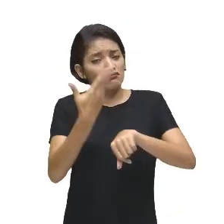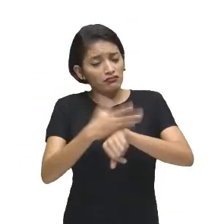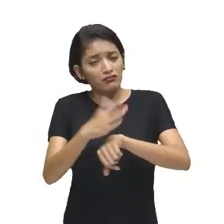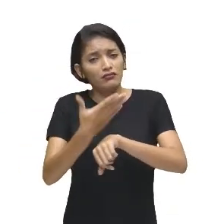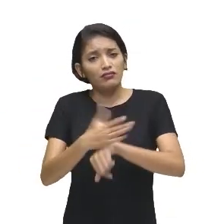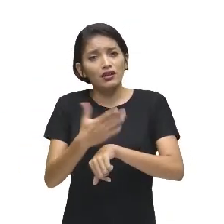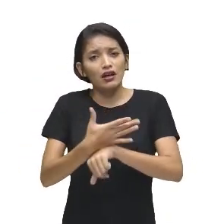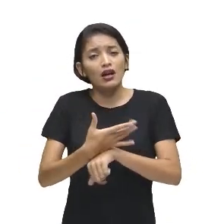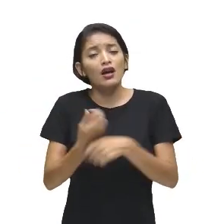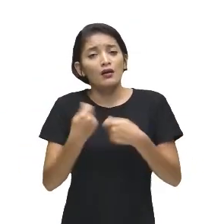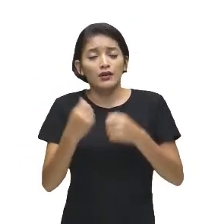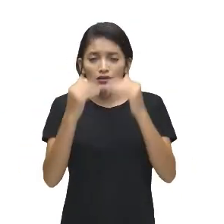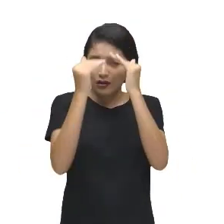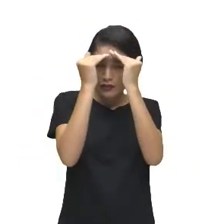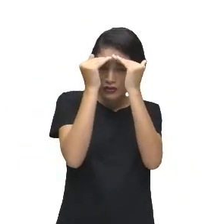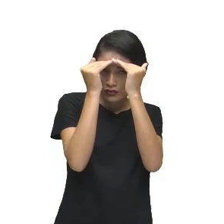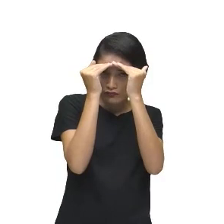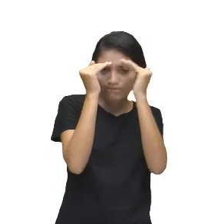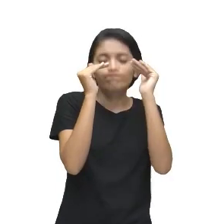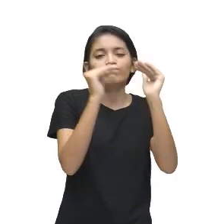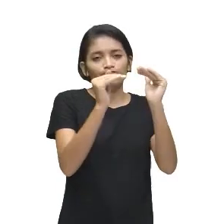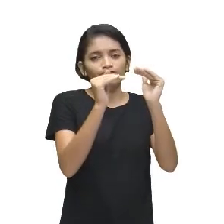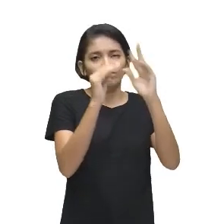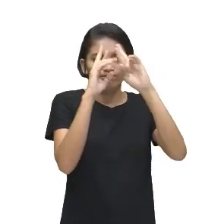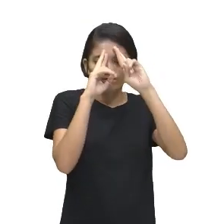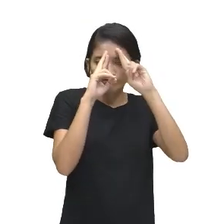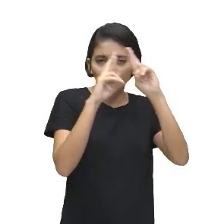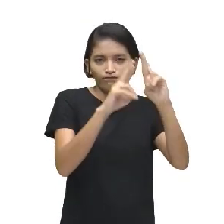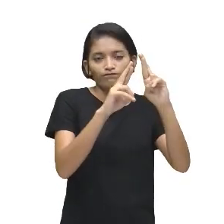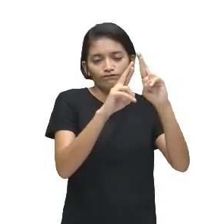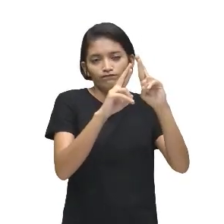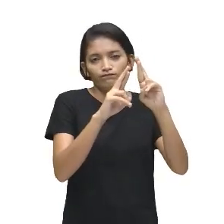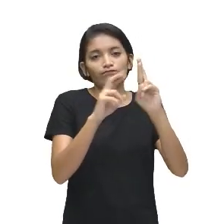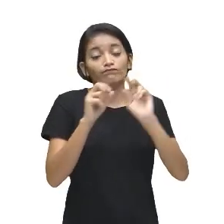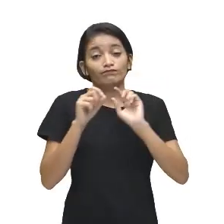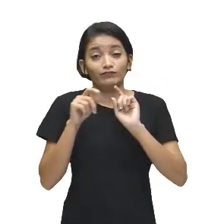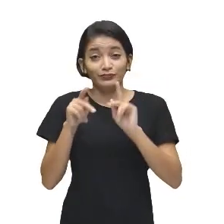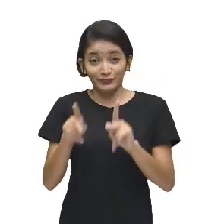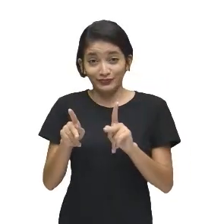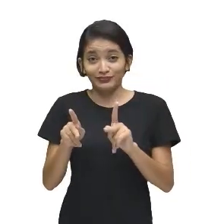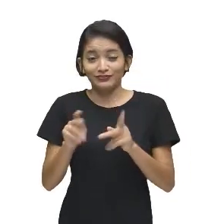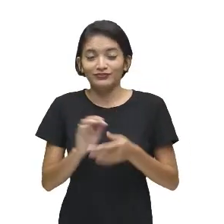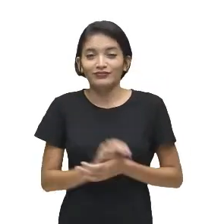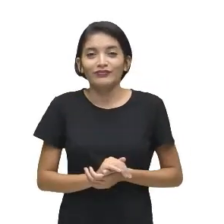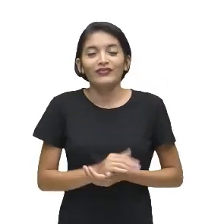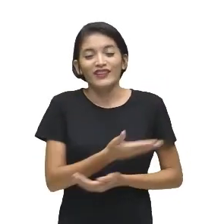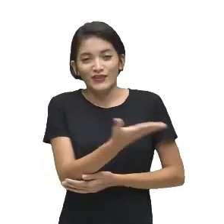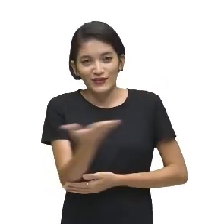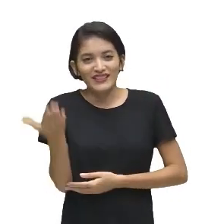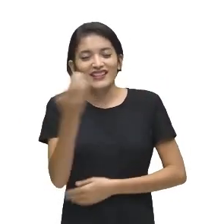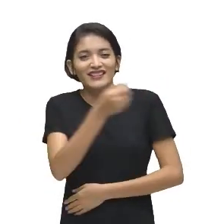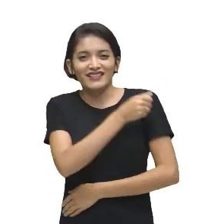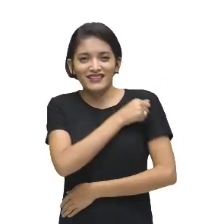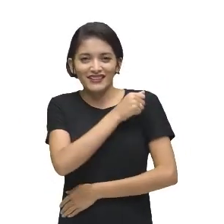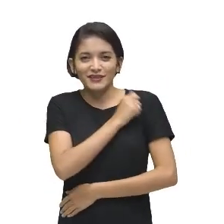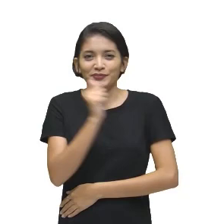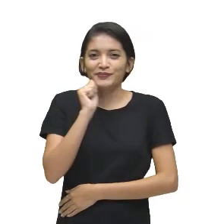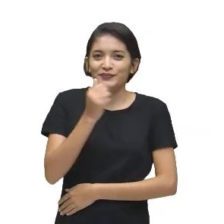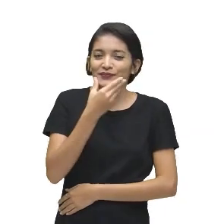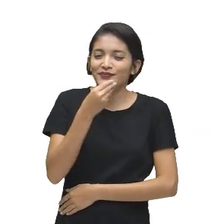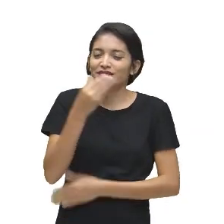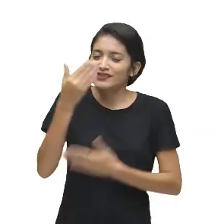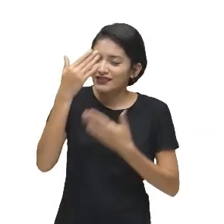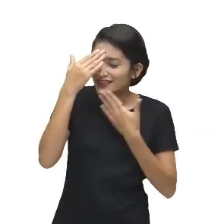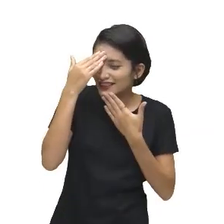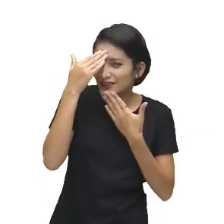com certeza absoluta, respeitar, né? Então, a você, meu caro aluno, minha cara aluna, muito